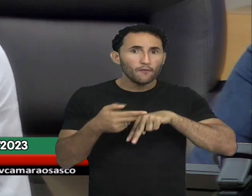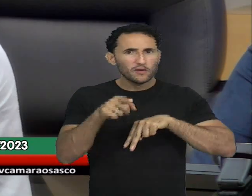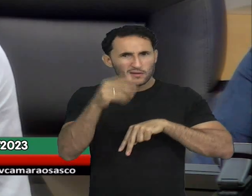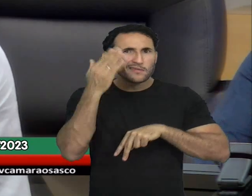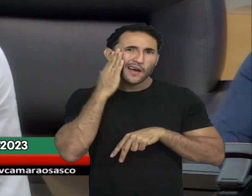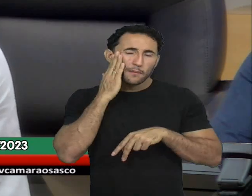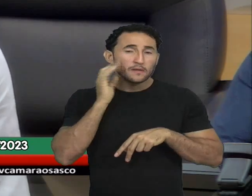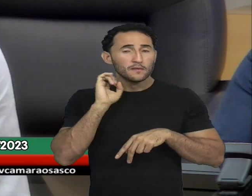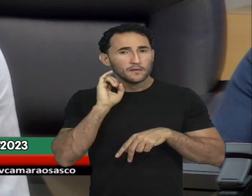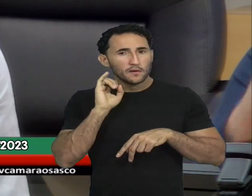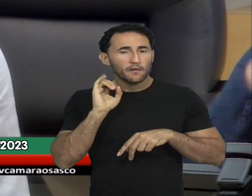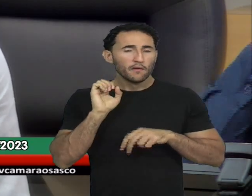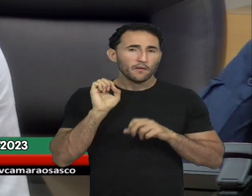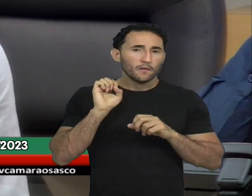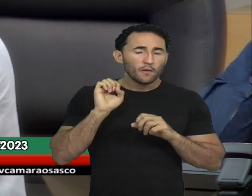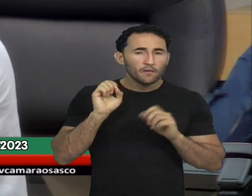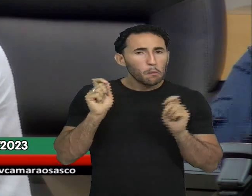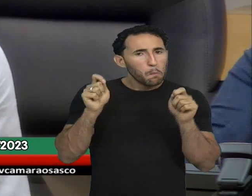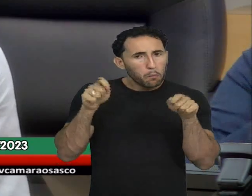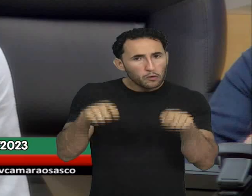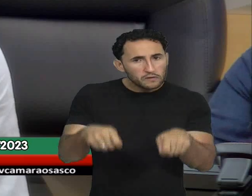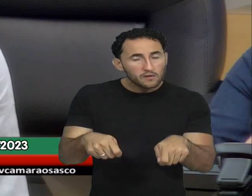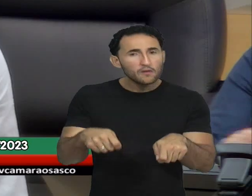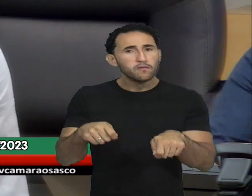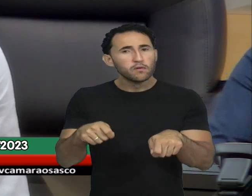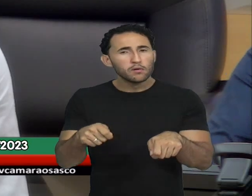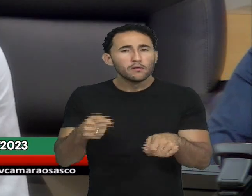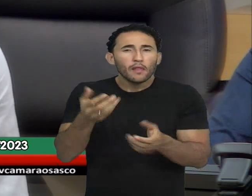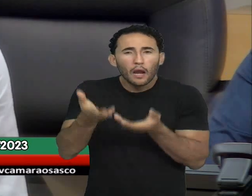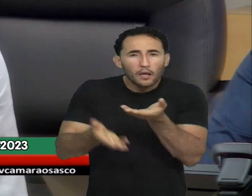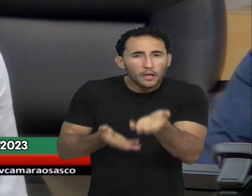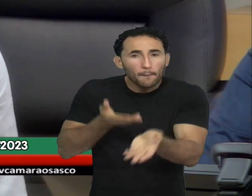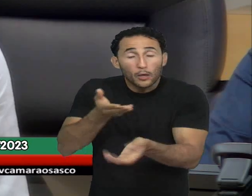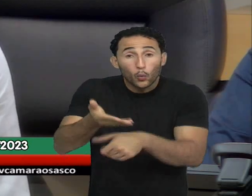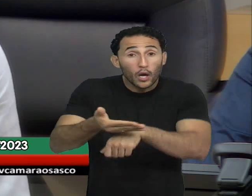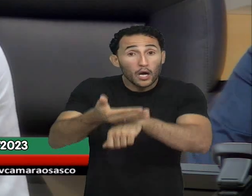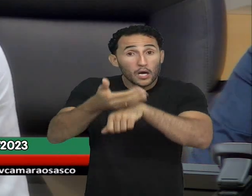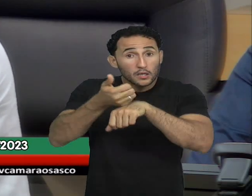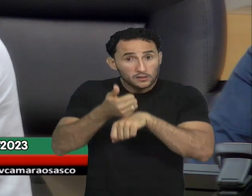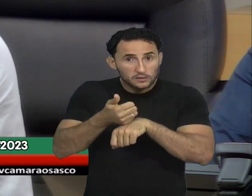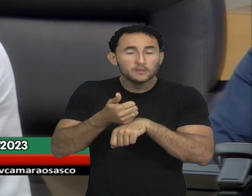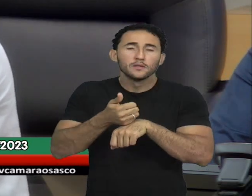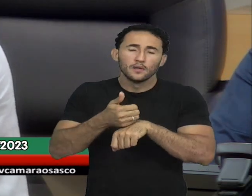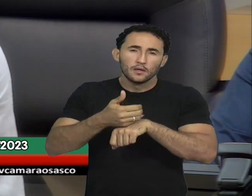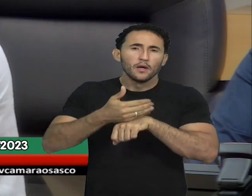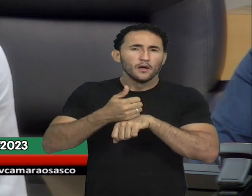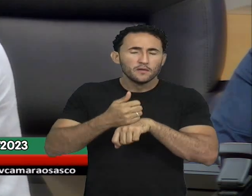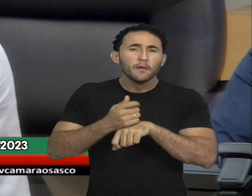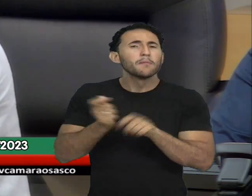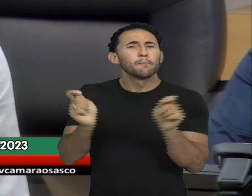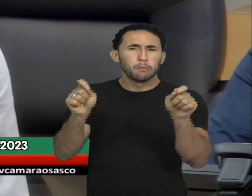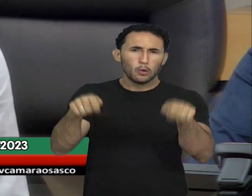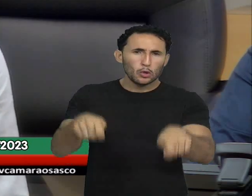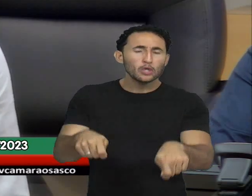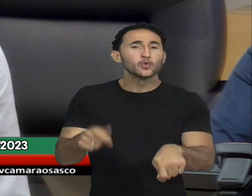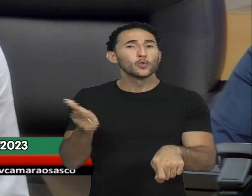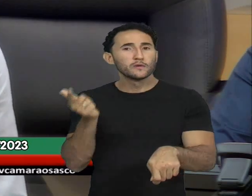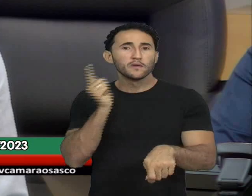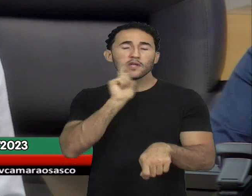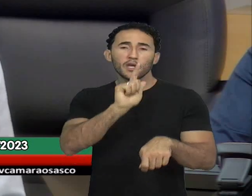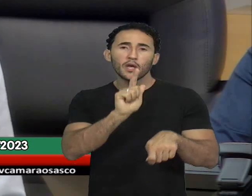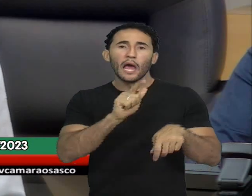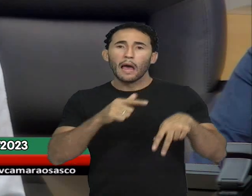gente consegue otimizar e dar um tratamento precoce, a chance da gente preservar o membro